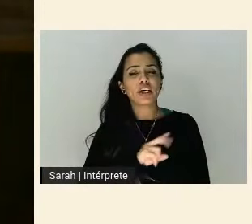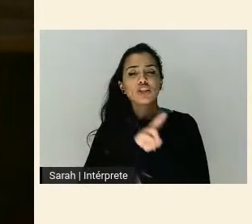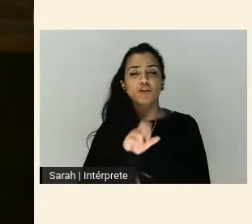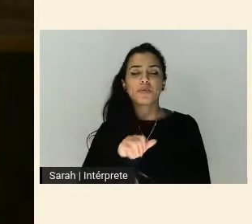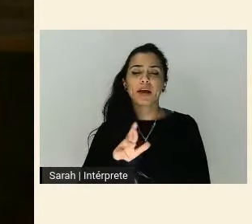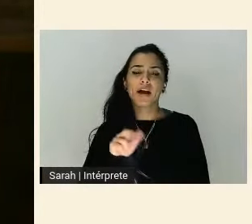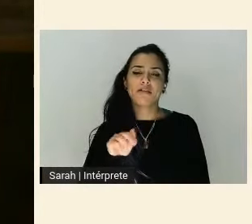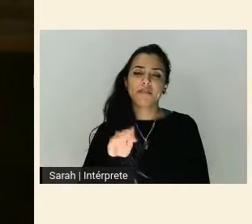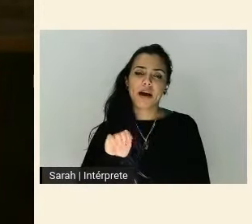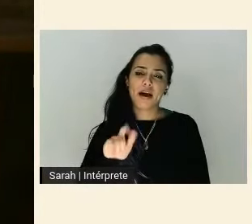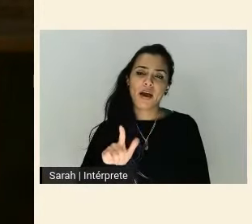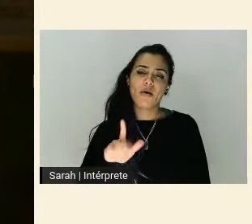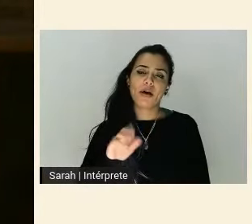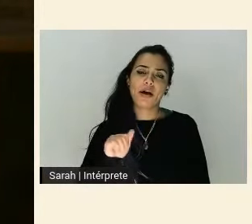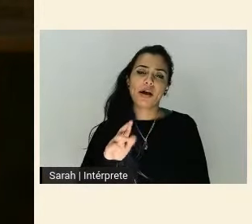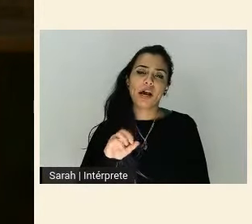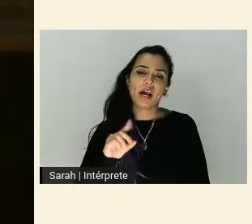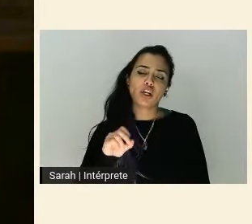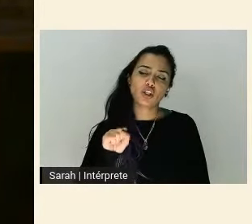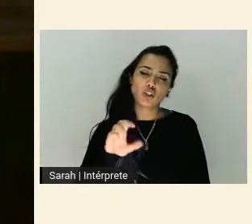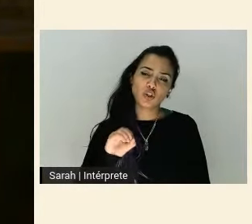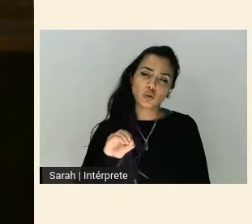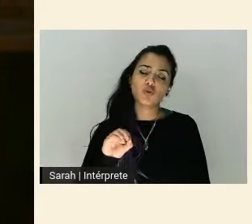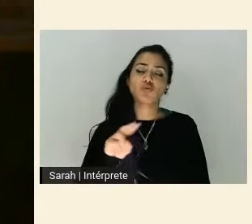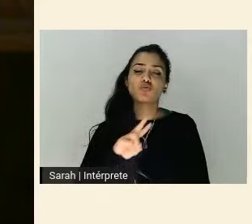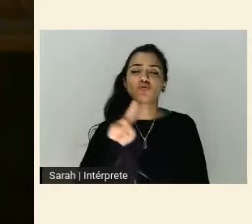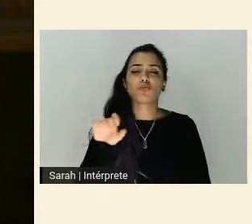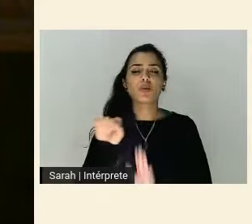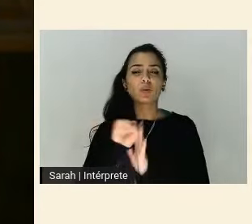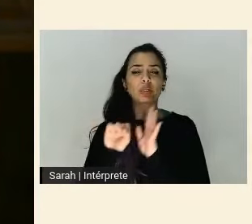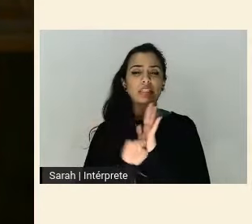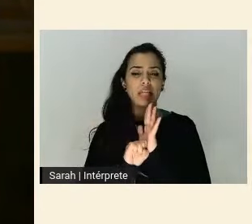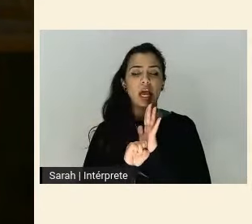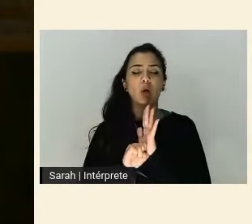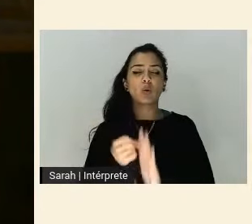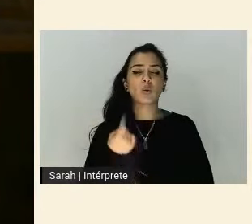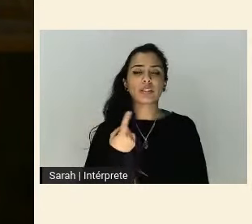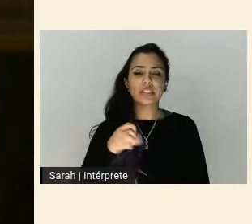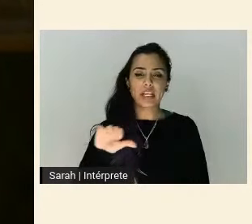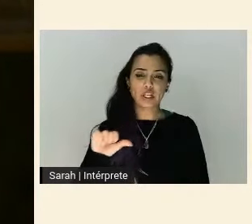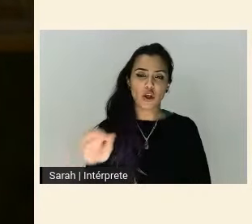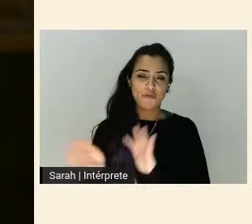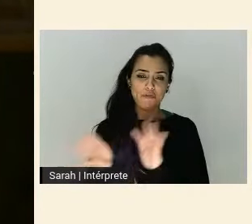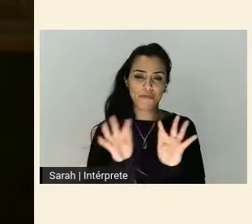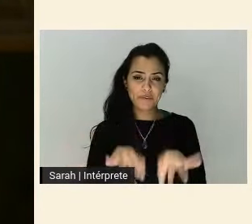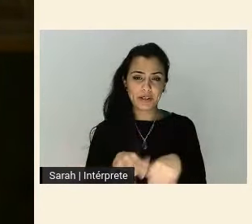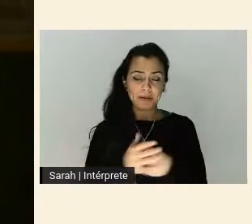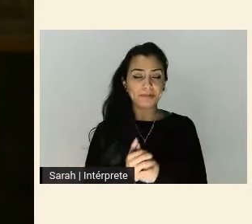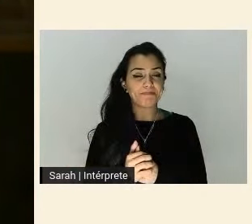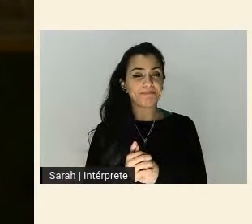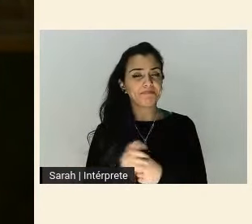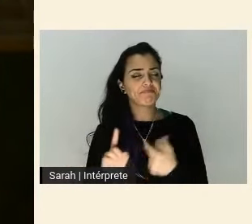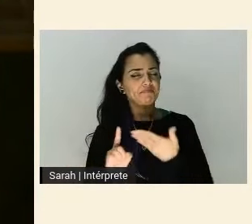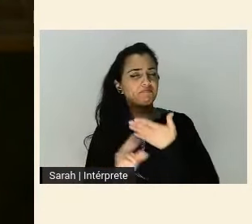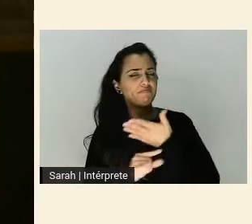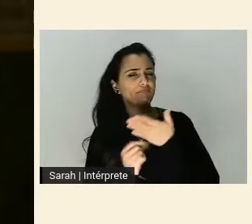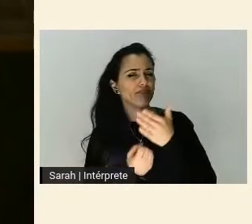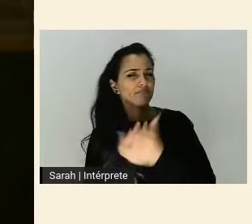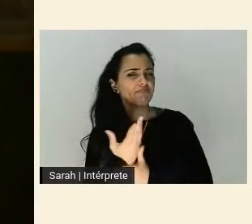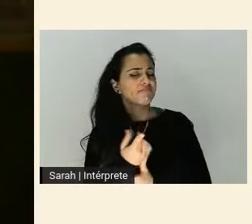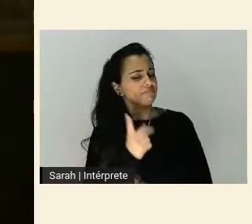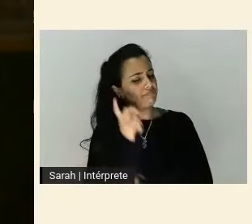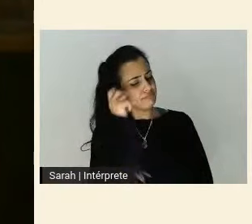os intelectuais do final do século XIX. Seu autor teve dificuldade de definir o gênero e